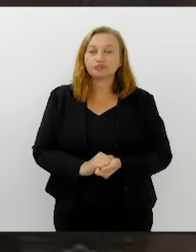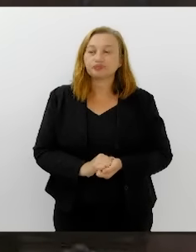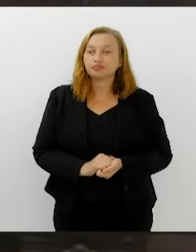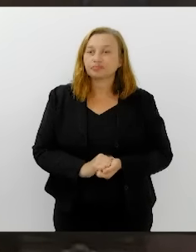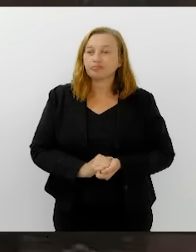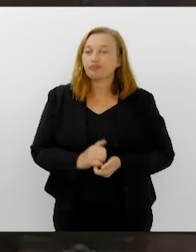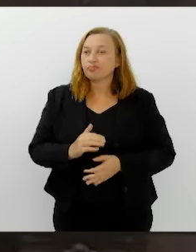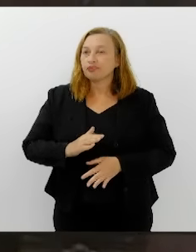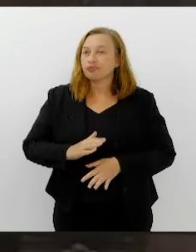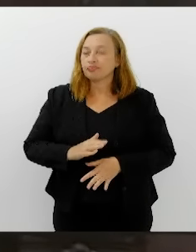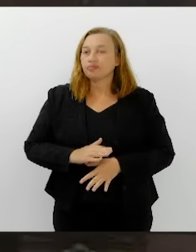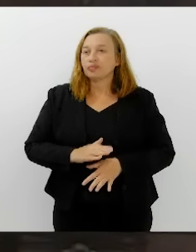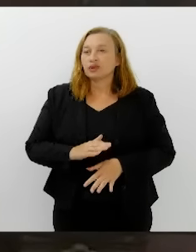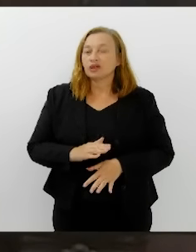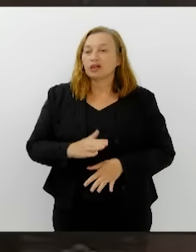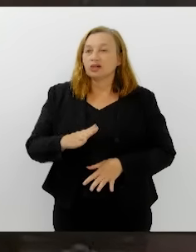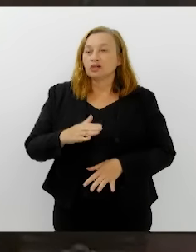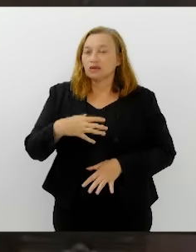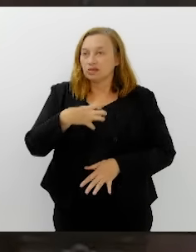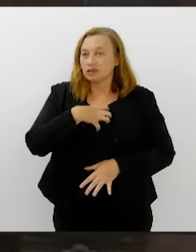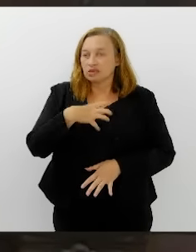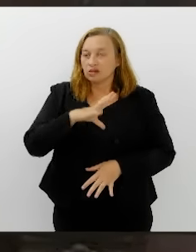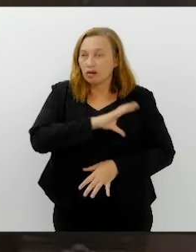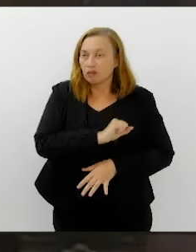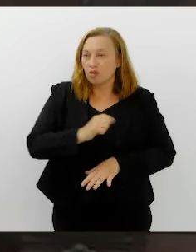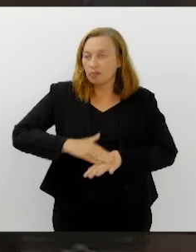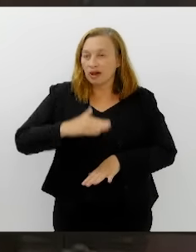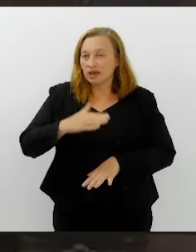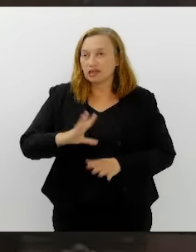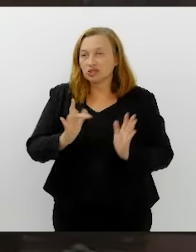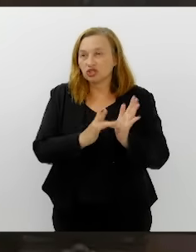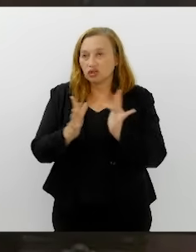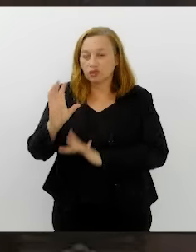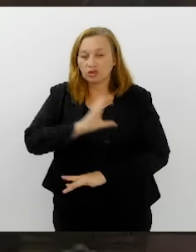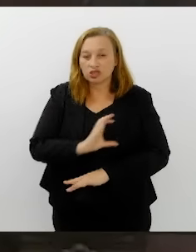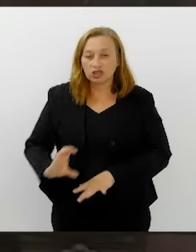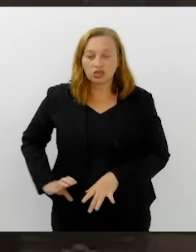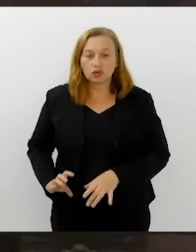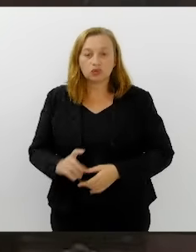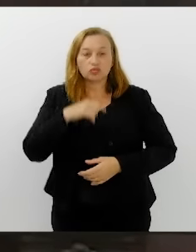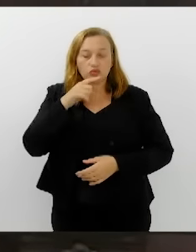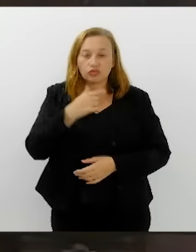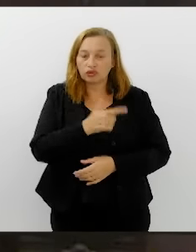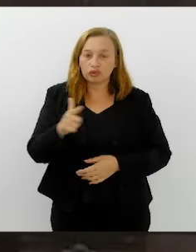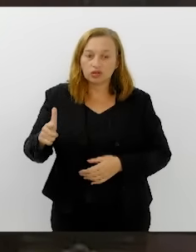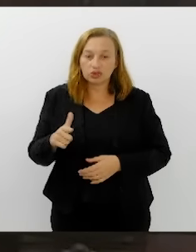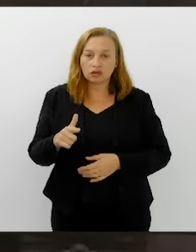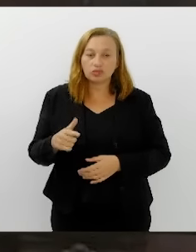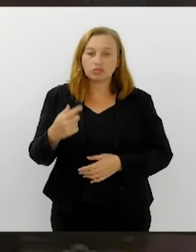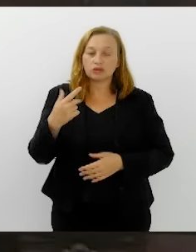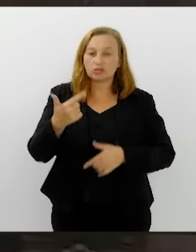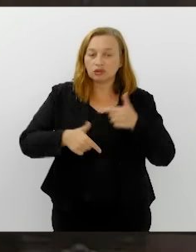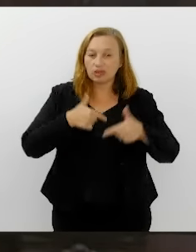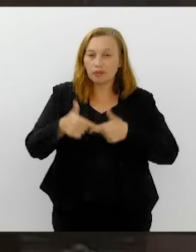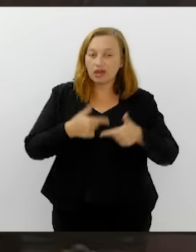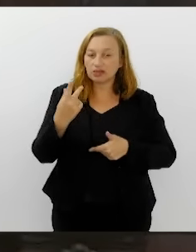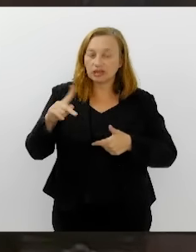ainda mais seu amor e sua fé em Jesus Cristo. Sem dúvida, a jornada de Monsenhor João começou